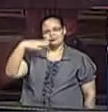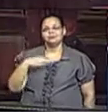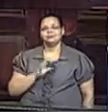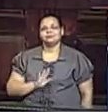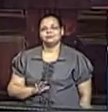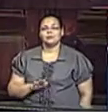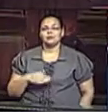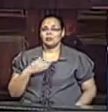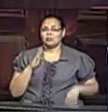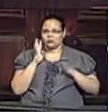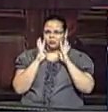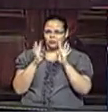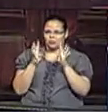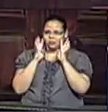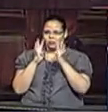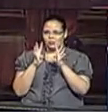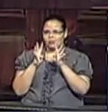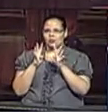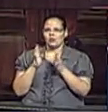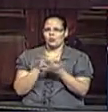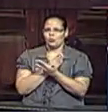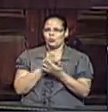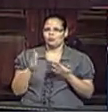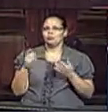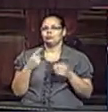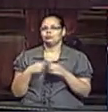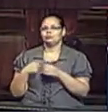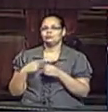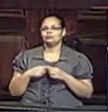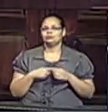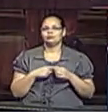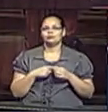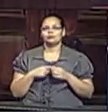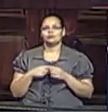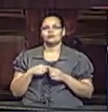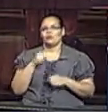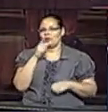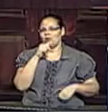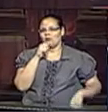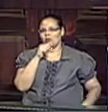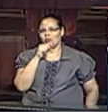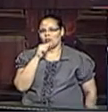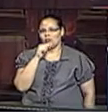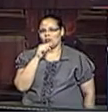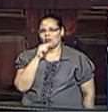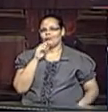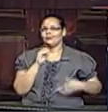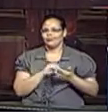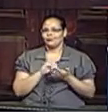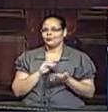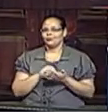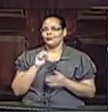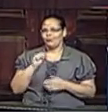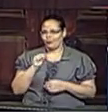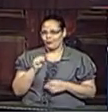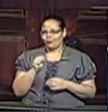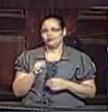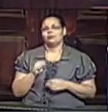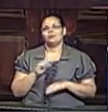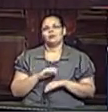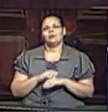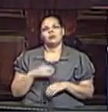Aliás, atenção, né? Alguns municípios do interior, porque a conta de água pode aumentar bastante se